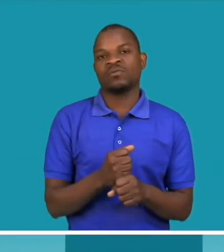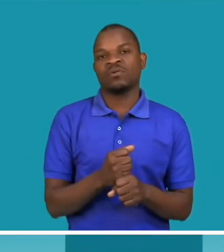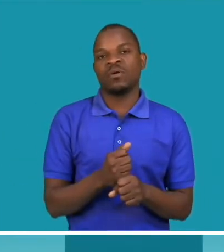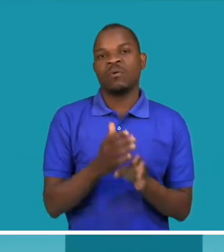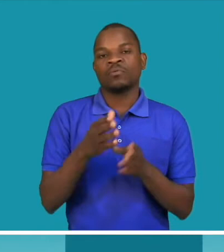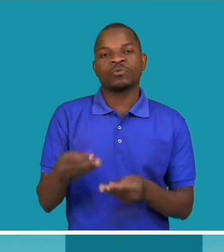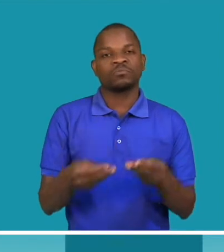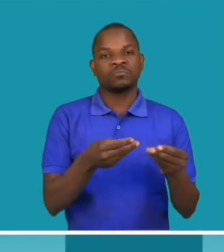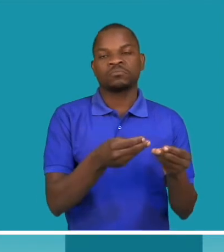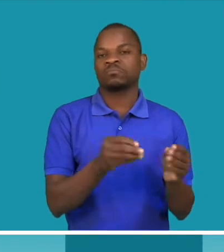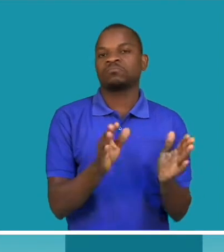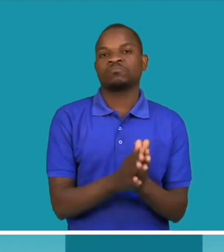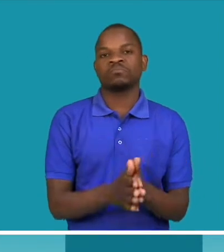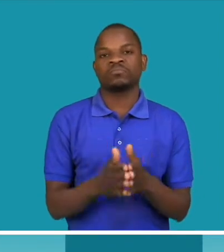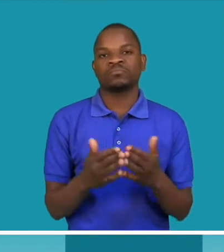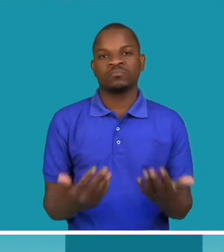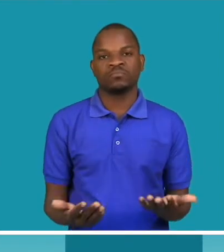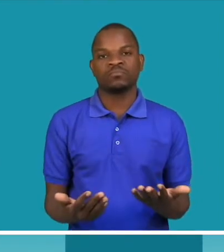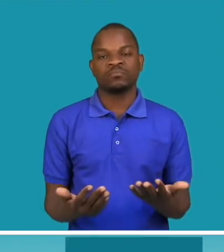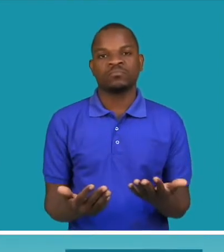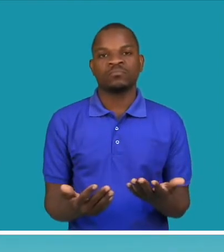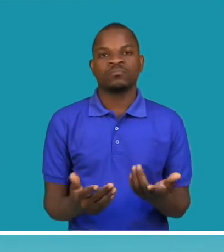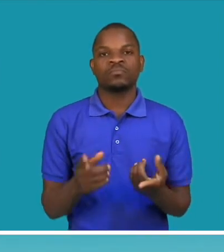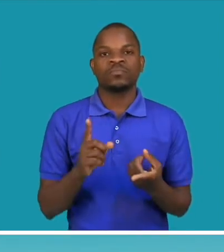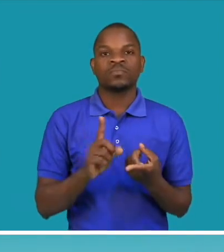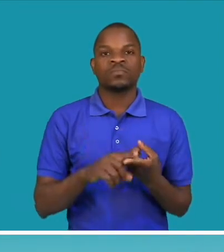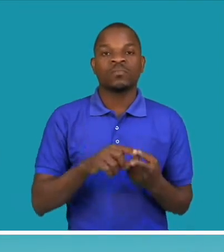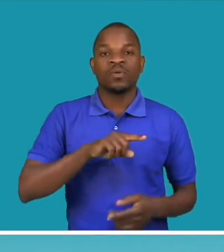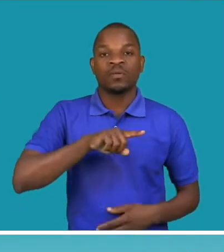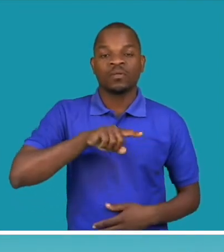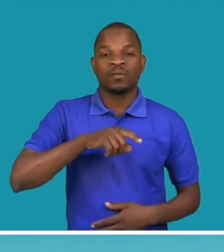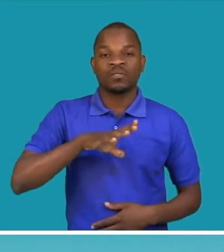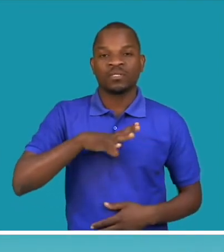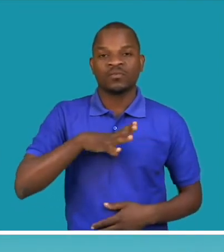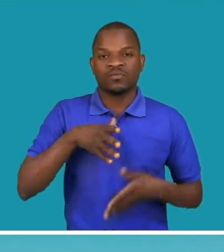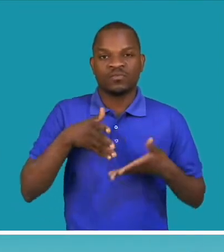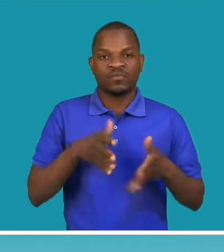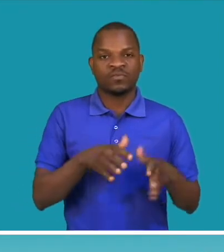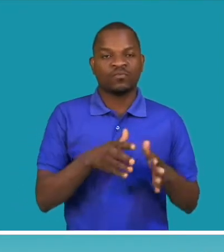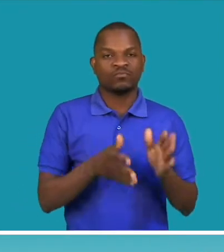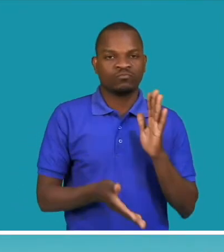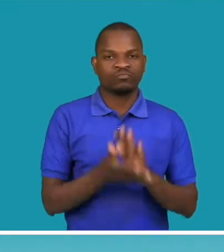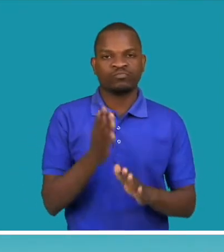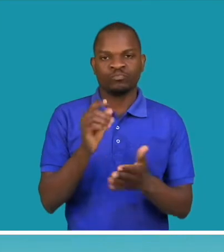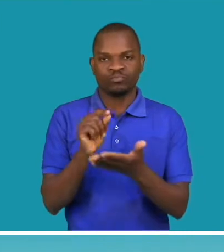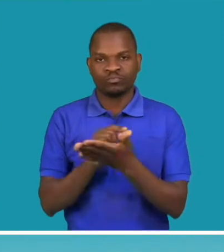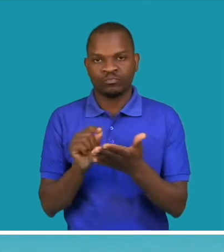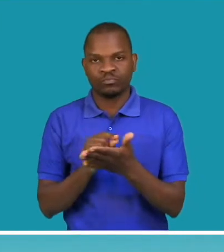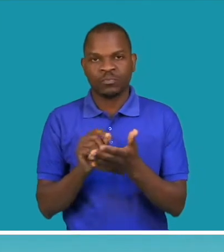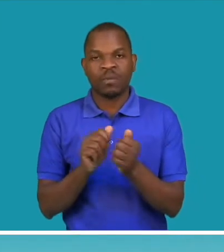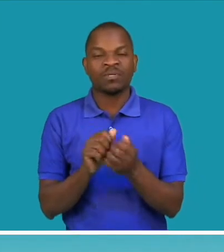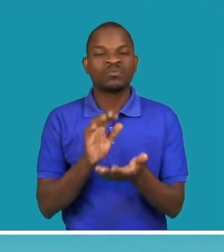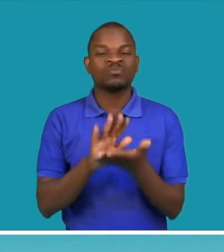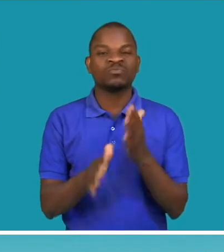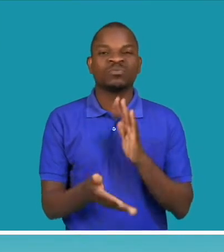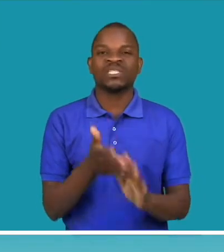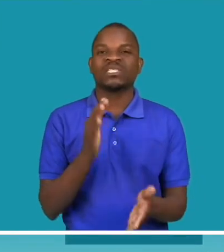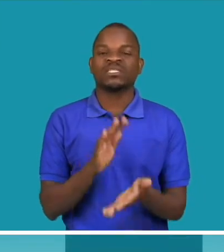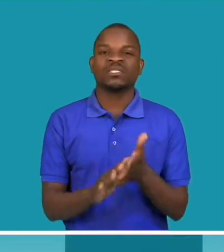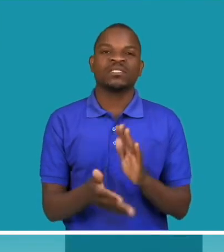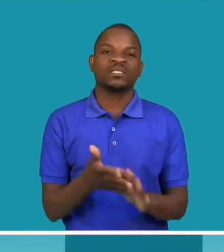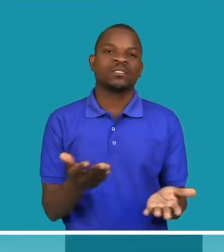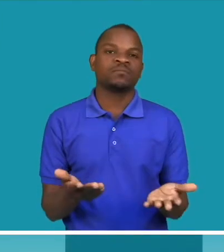ti. Eu sou. Os meus filhos vão à escola. Se eu não for, sem